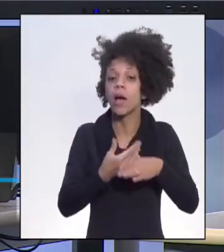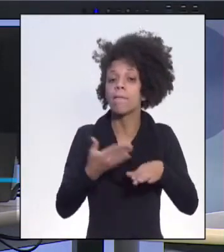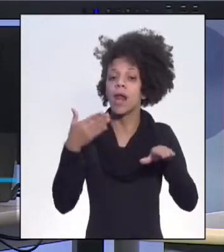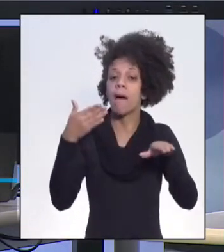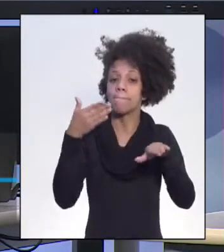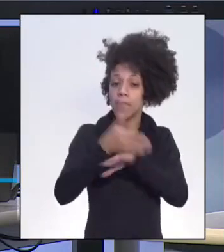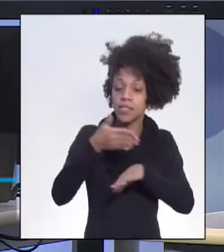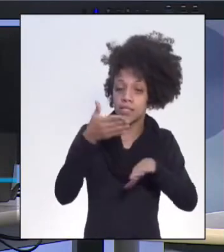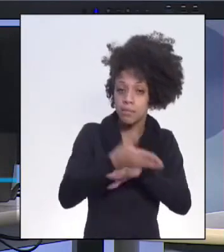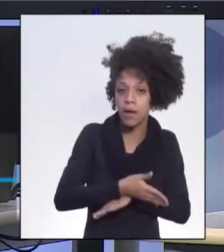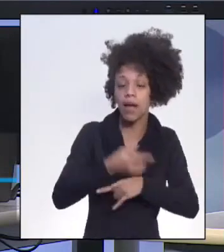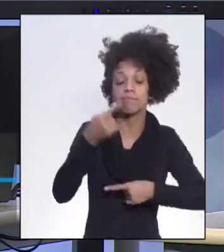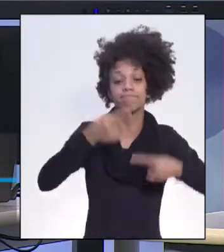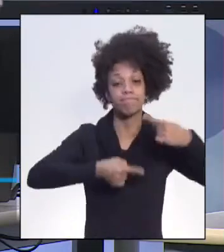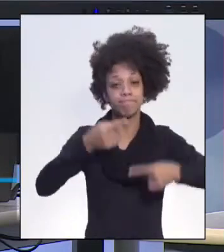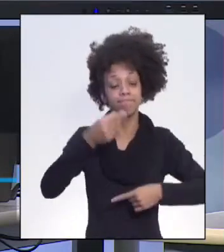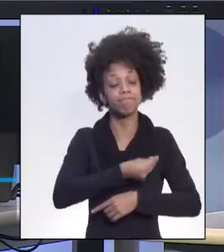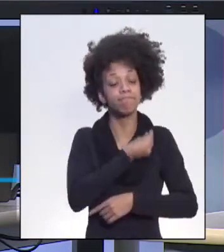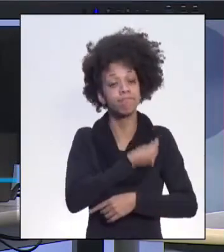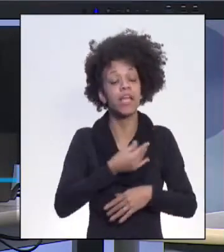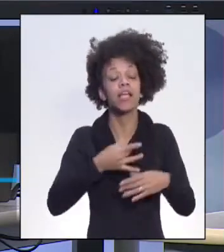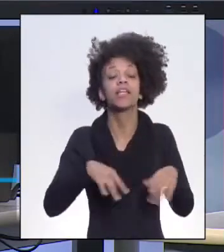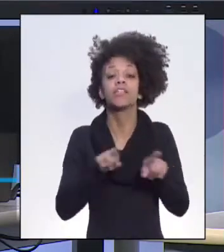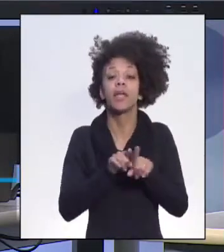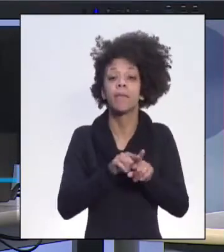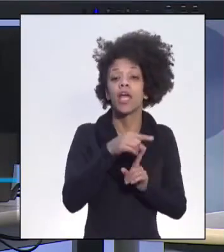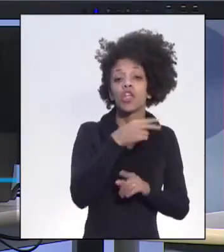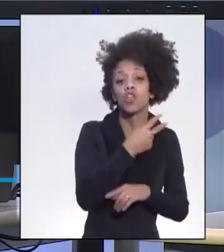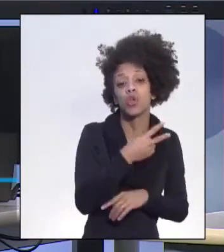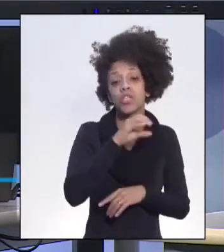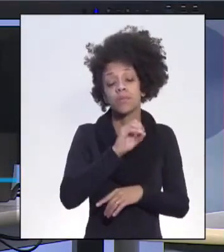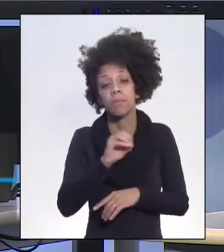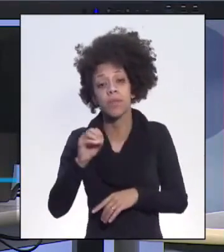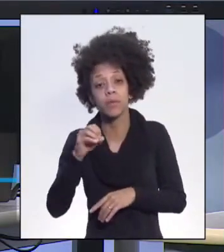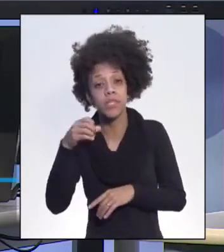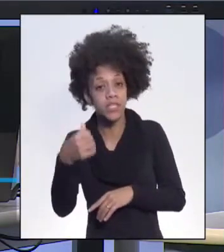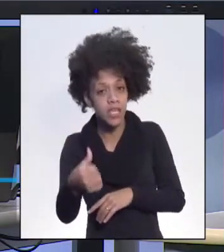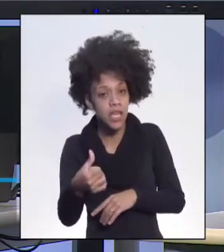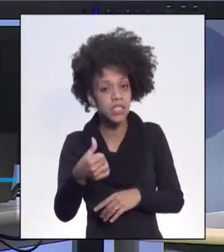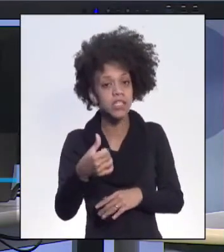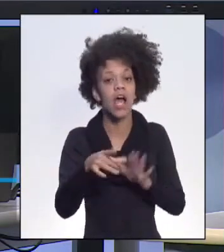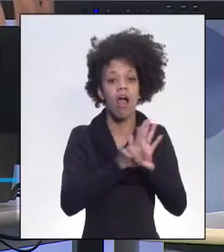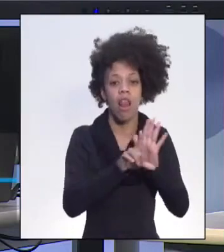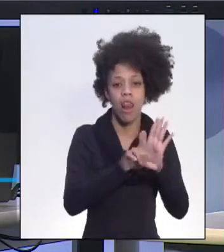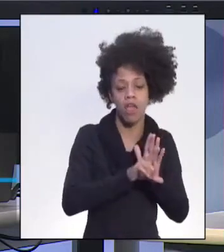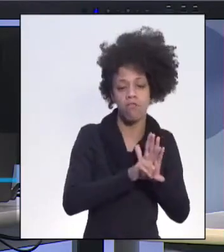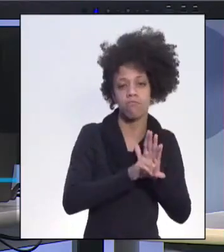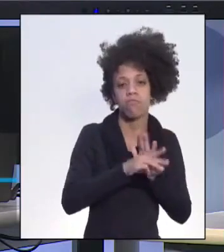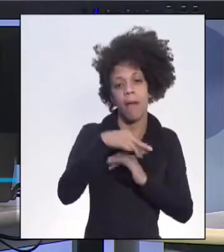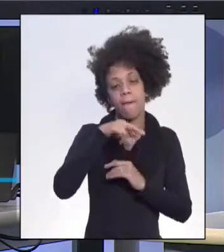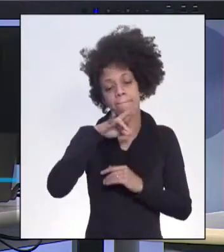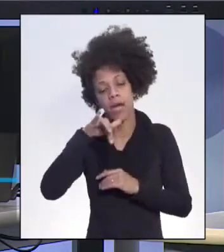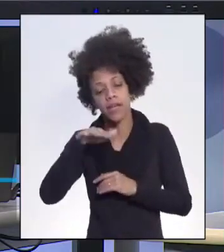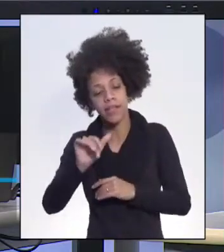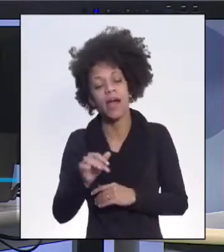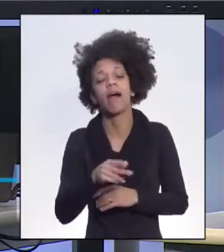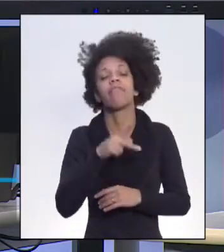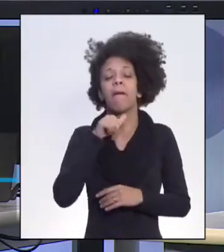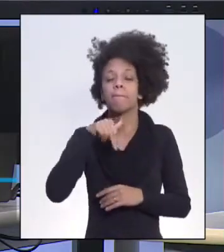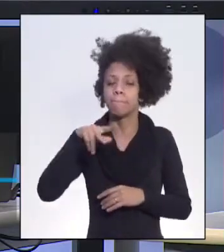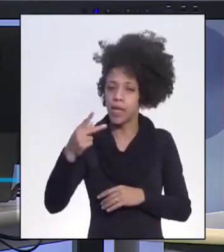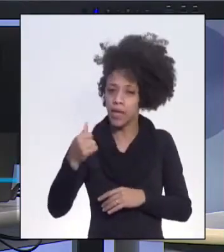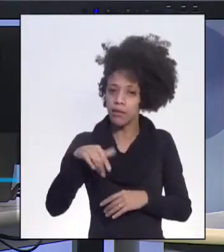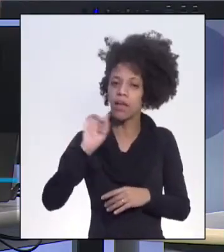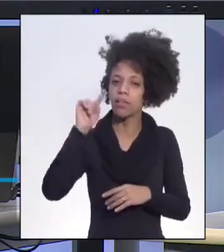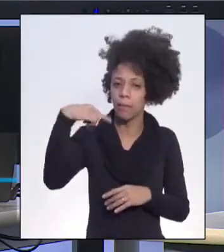da vida política. E, em 2006, foi sancionado a Lei Maria da Penha. Vocês conhecem, nós vamos falar melhor na